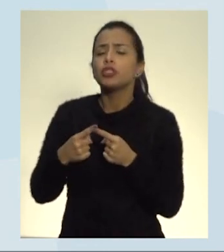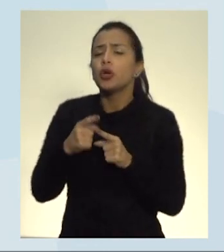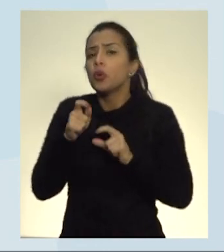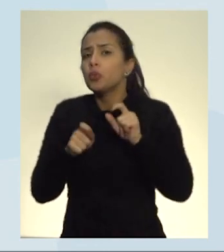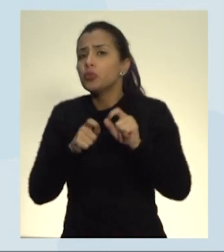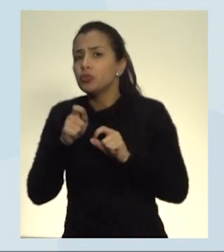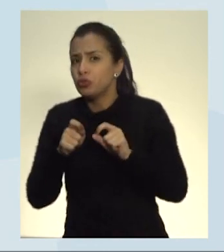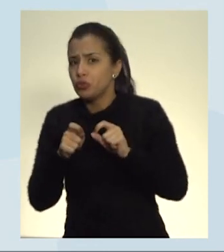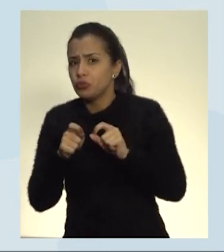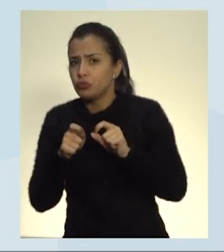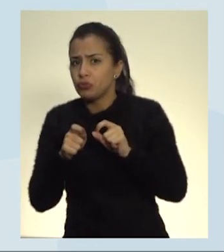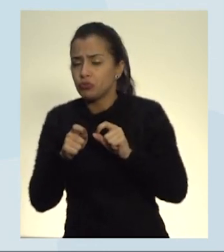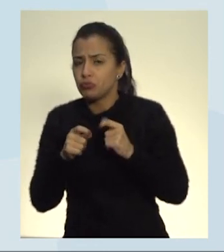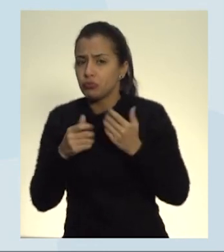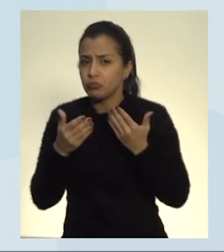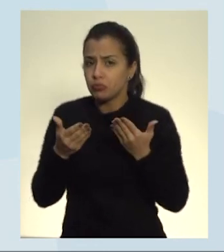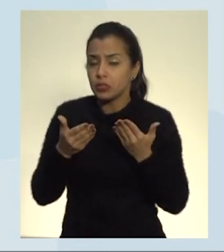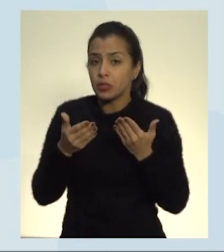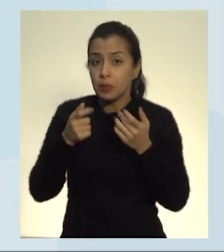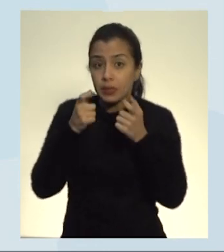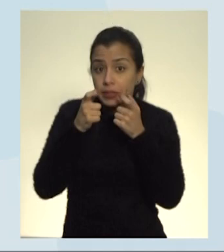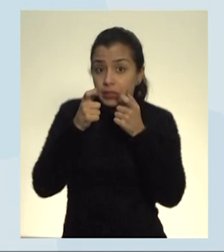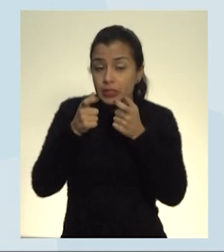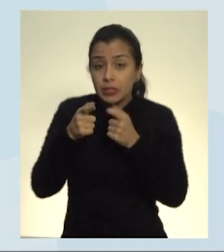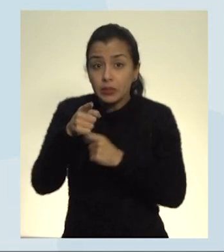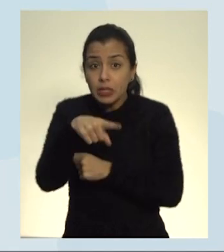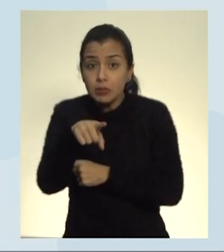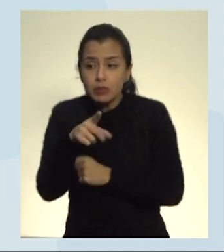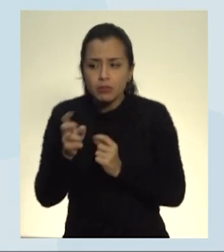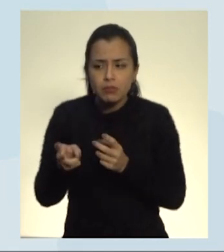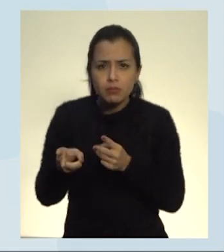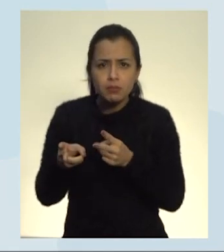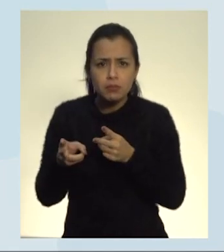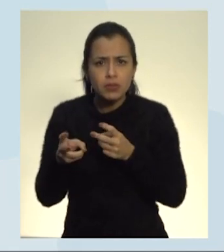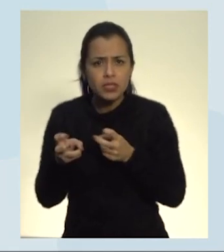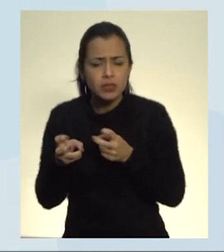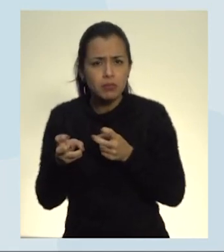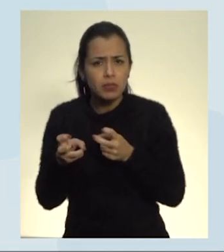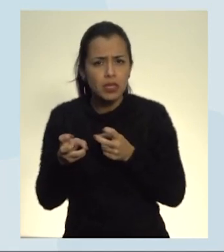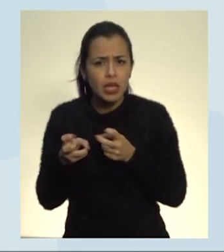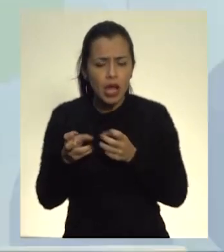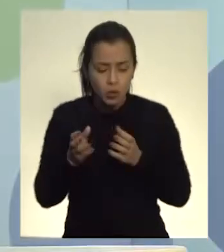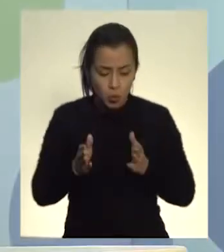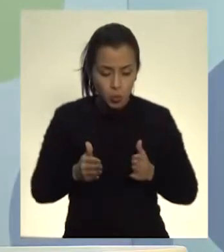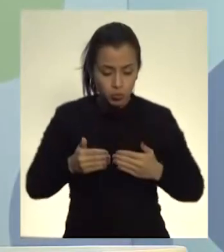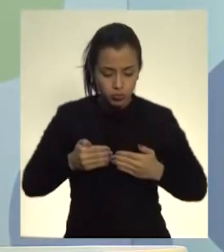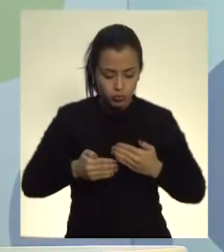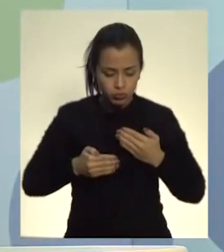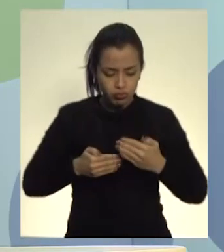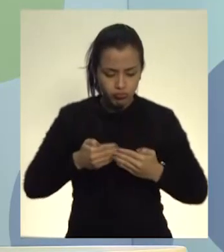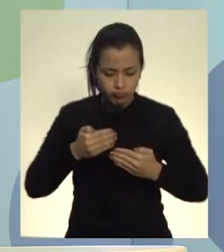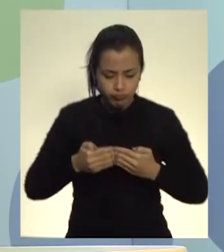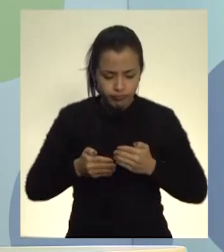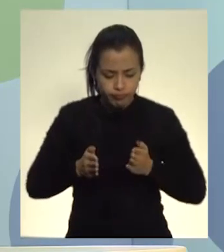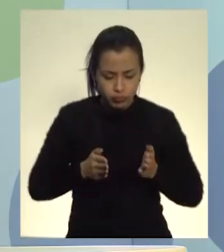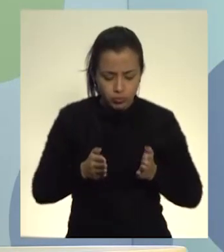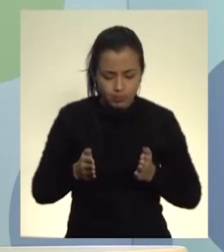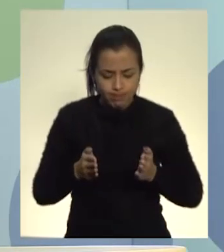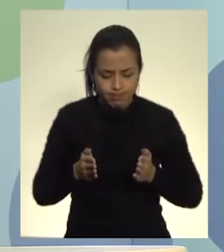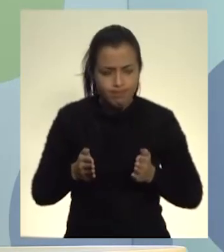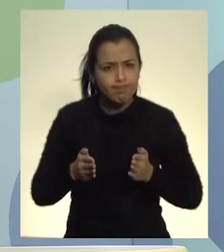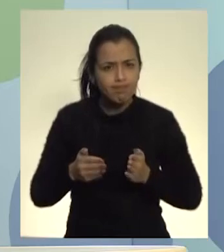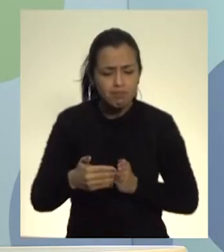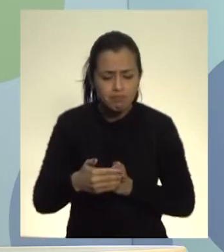porquê mudou, ele é interessante para vocês perceberem o que no caminho fez com que vocês mudassem